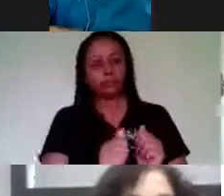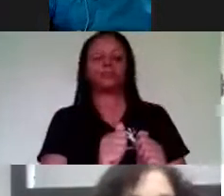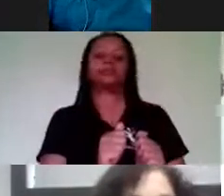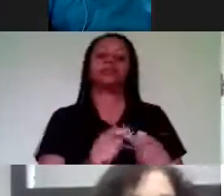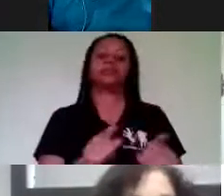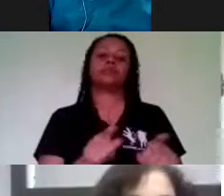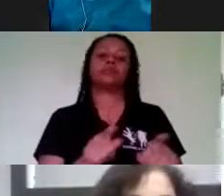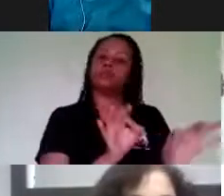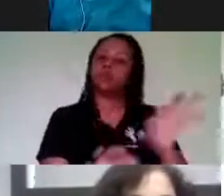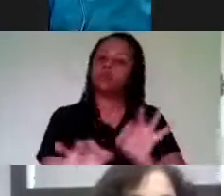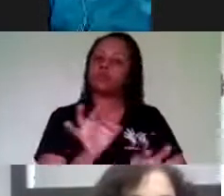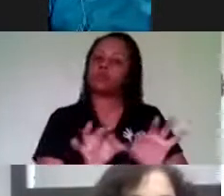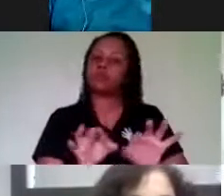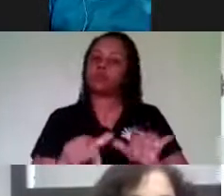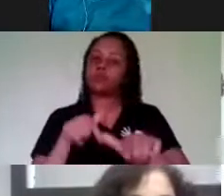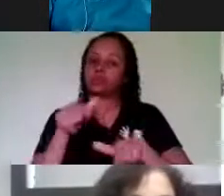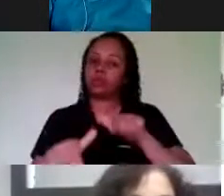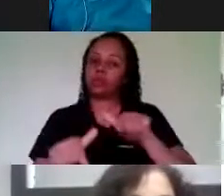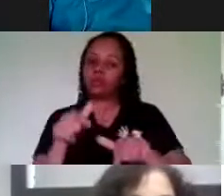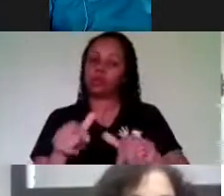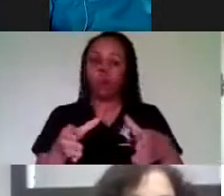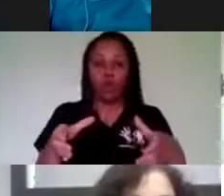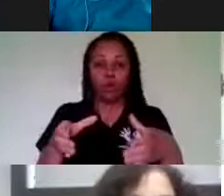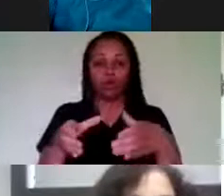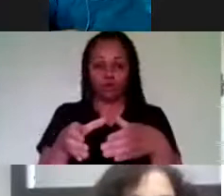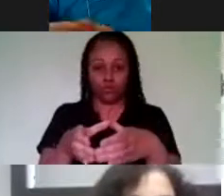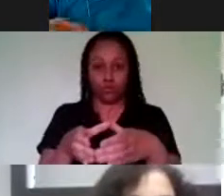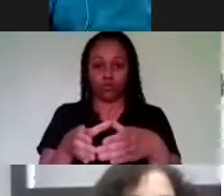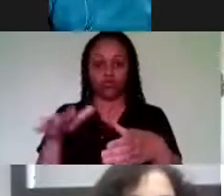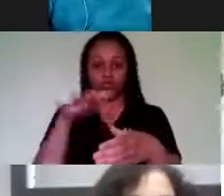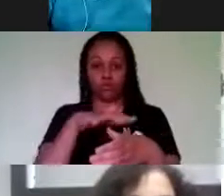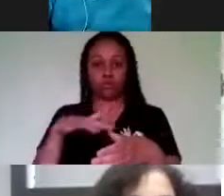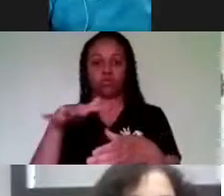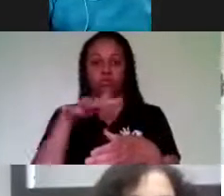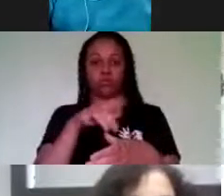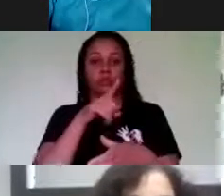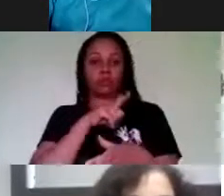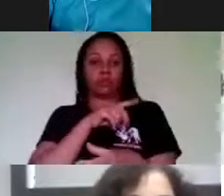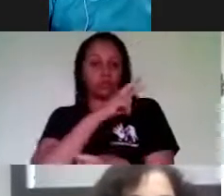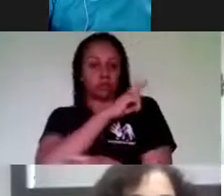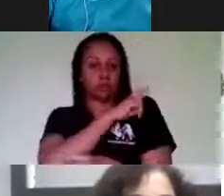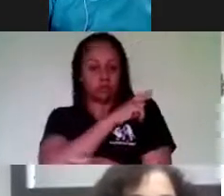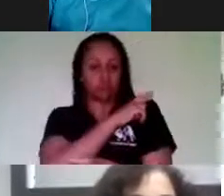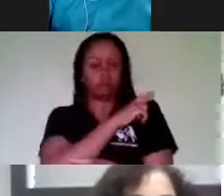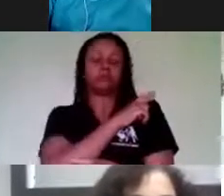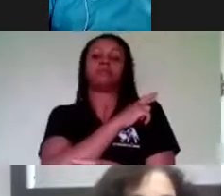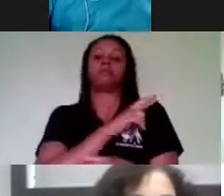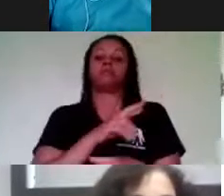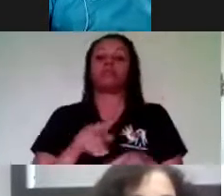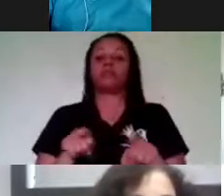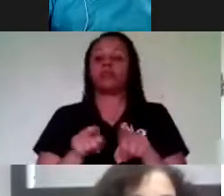de forma coletiva, o que é feito através das suas entidades representativas, e não é à toa que nós temos